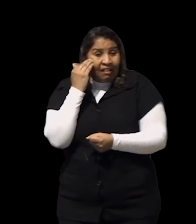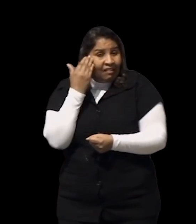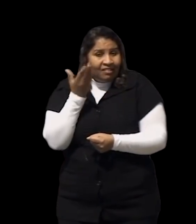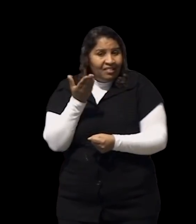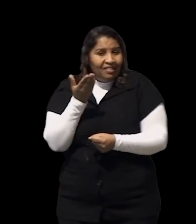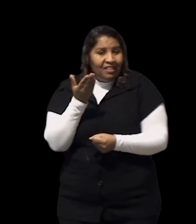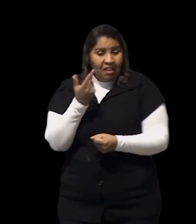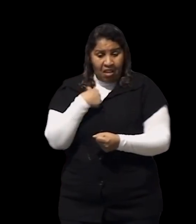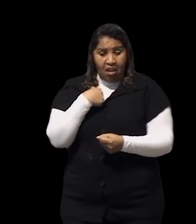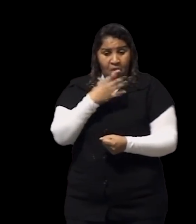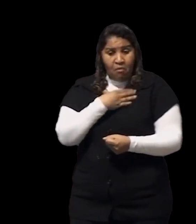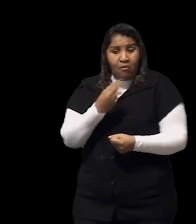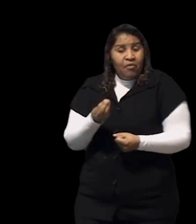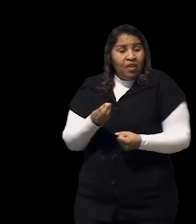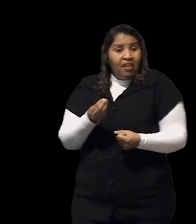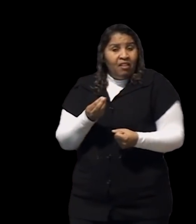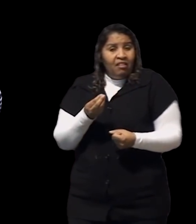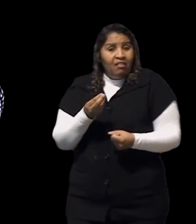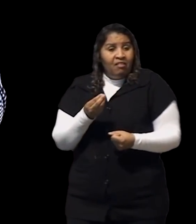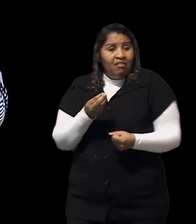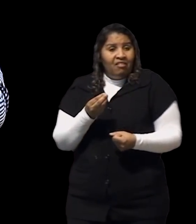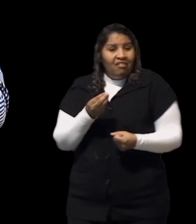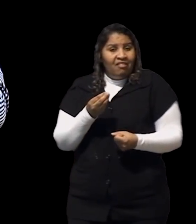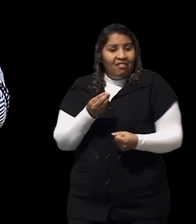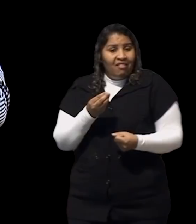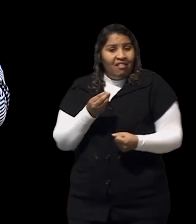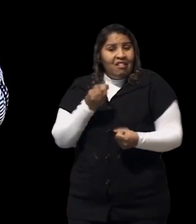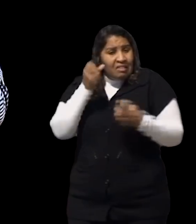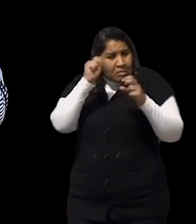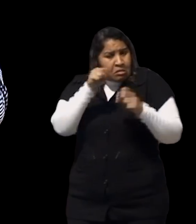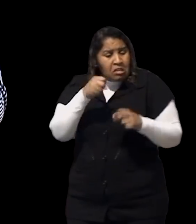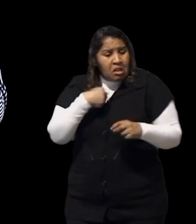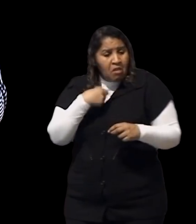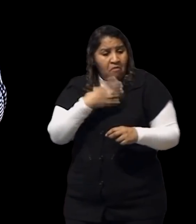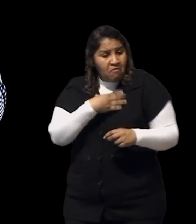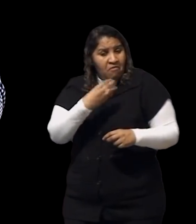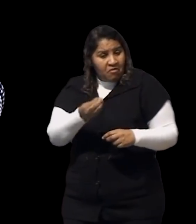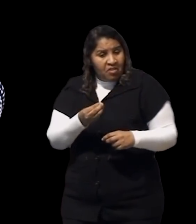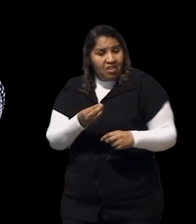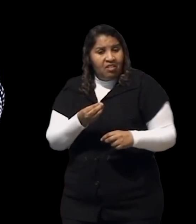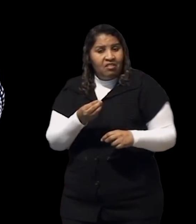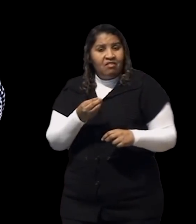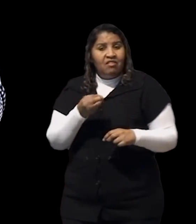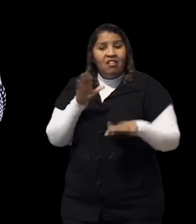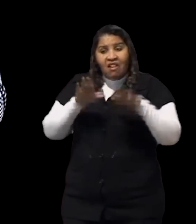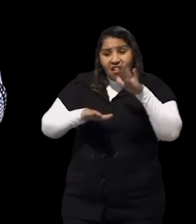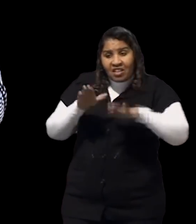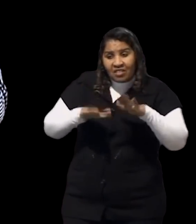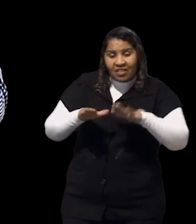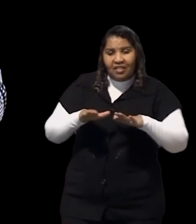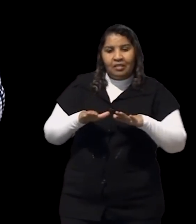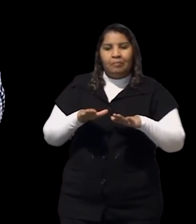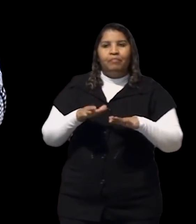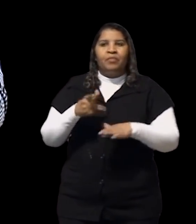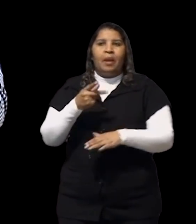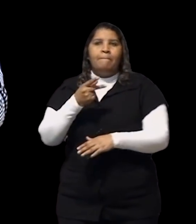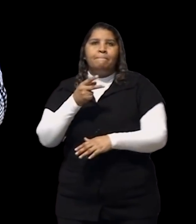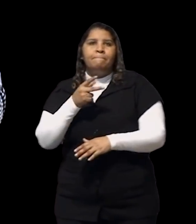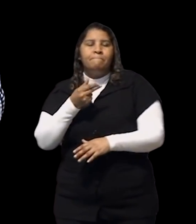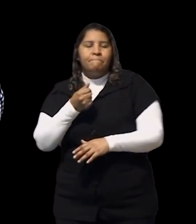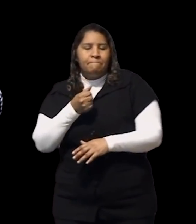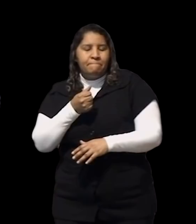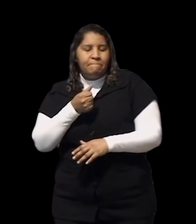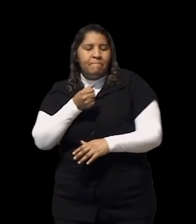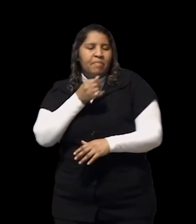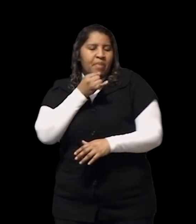fica é gente que Celebra a Páscoa todo ano por exemplo e não entende que a Páscoa é uma festa para Livres ele